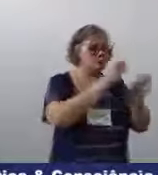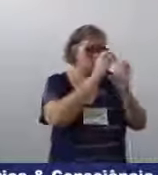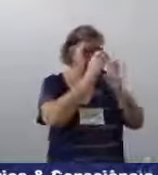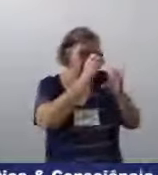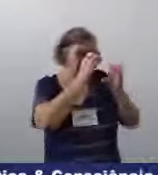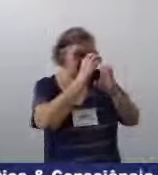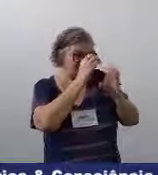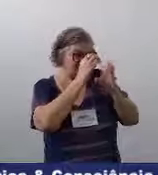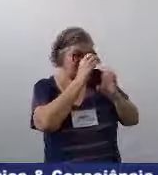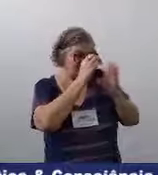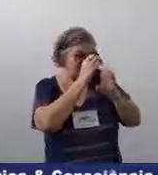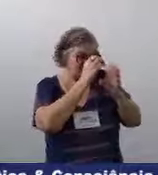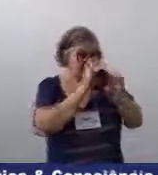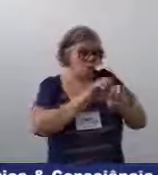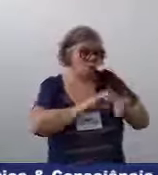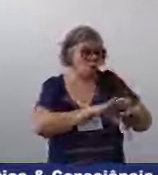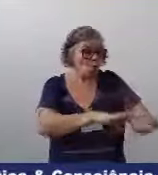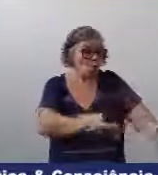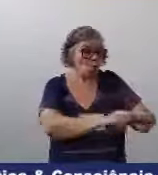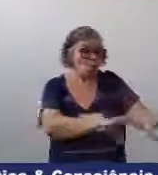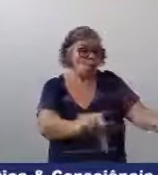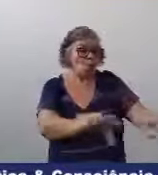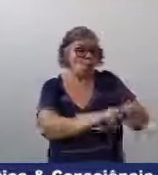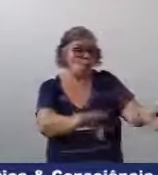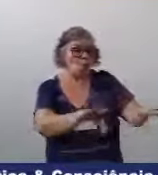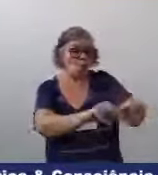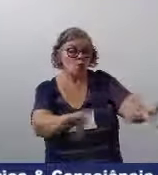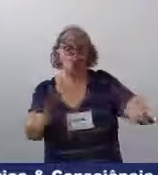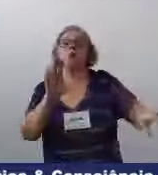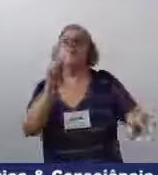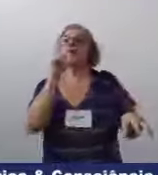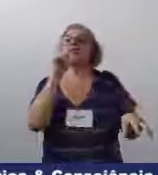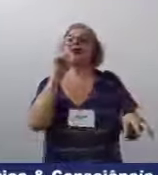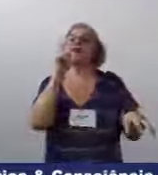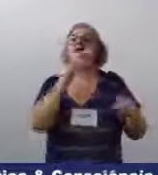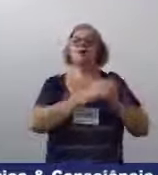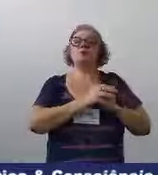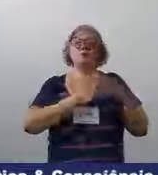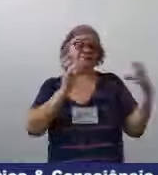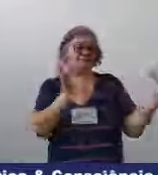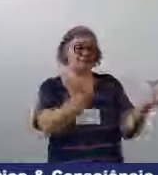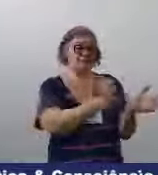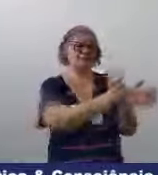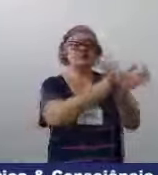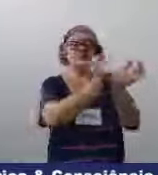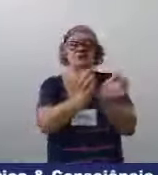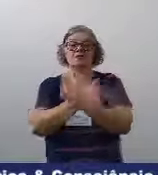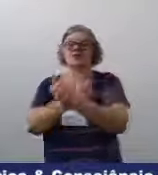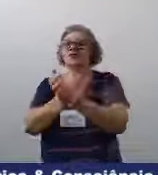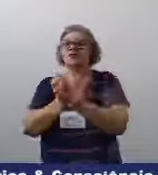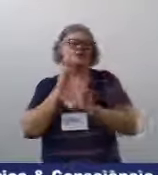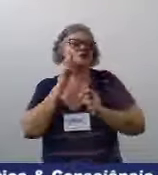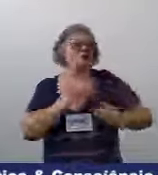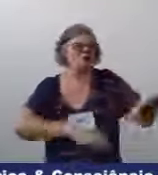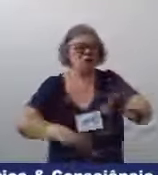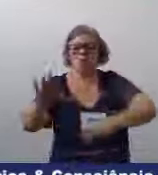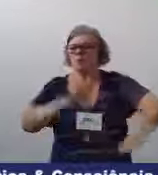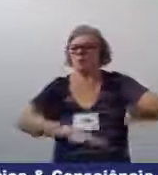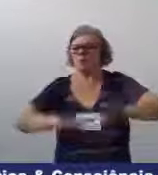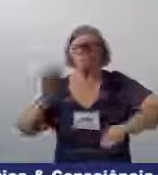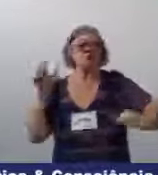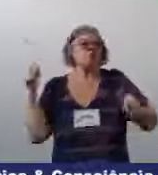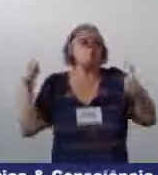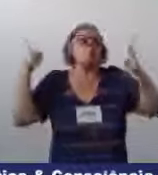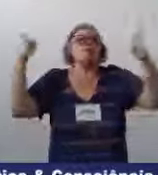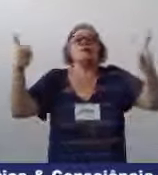o menor, que vai formando a partir das moléculas da água todo aquele conjunto, nós verificaríamos um